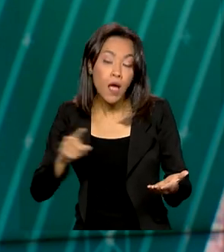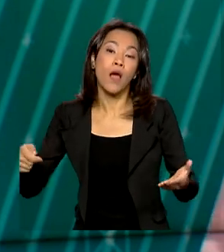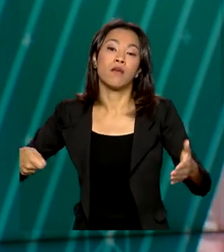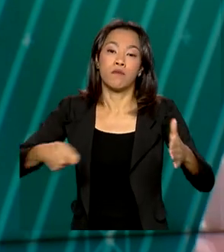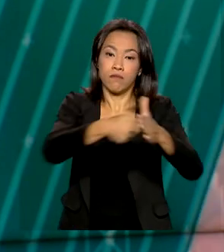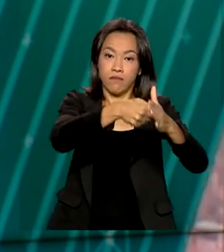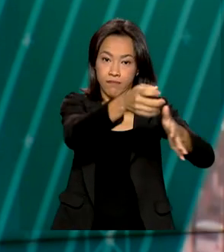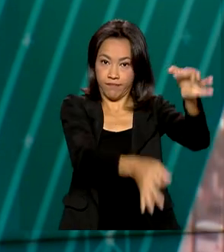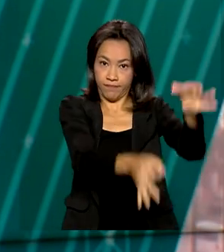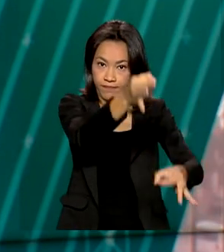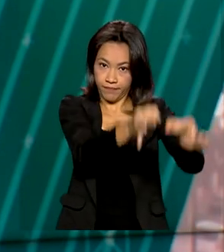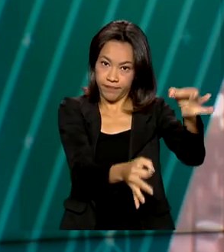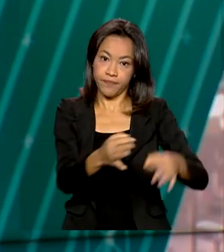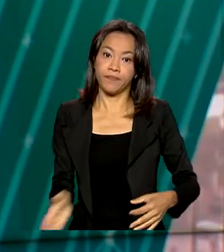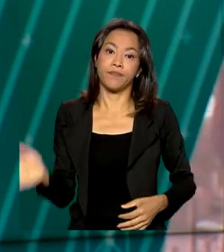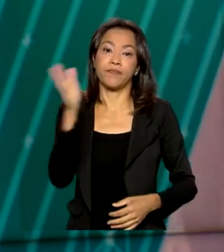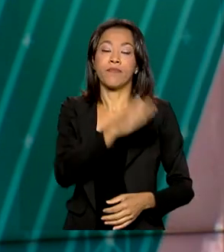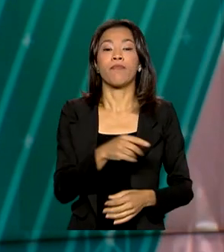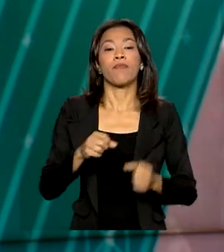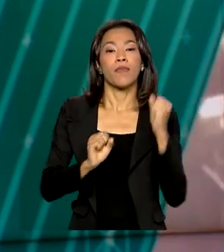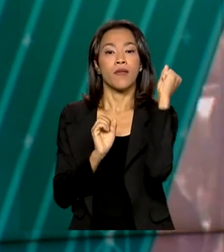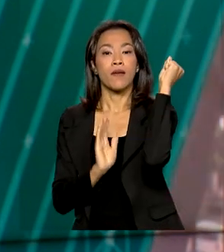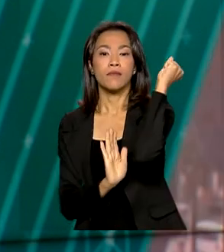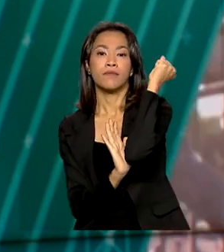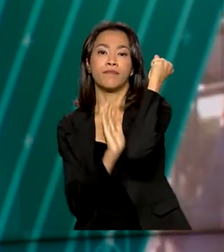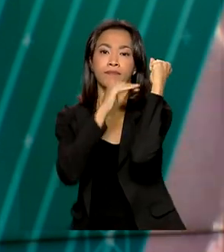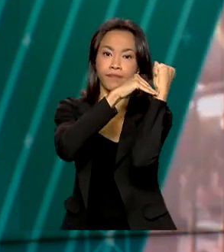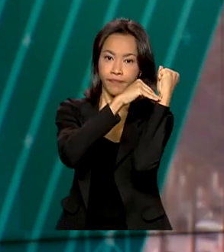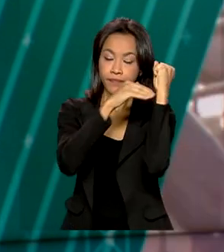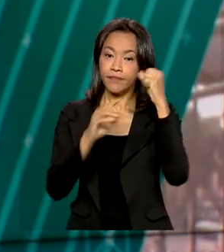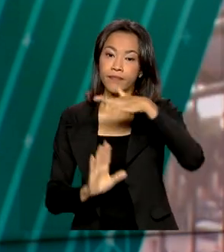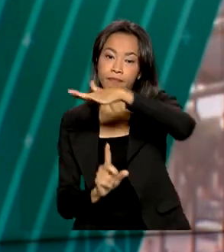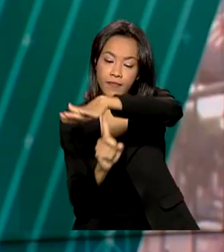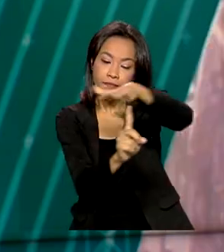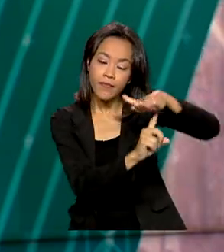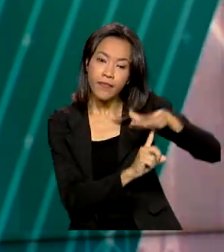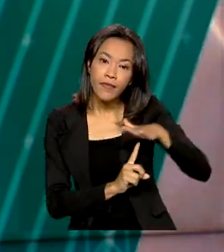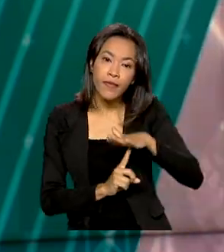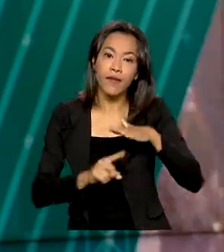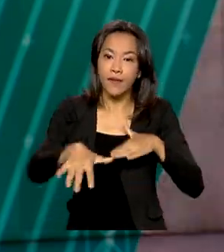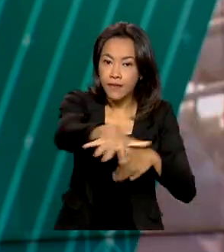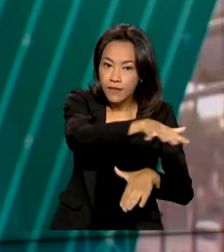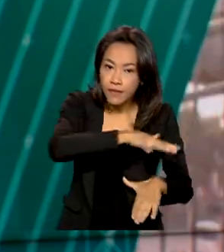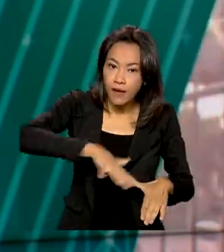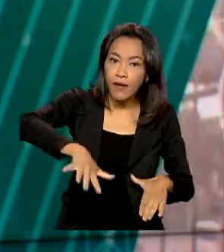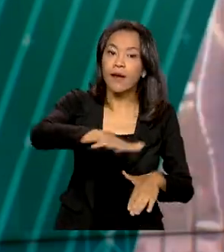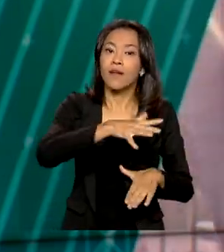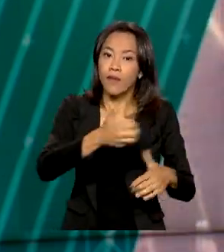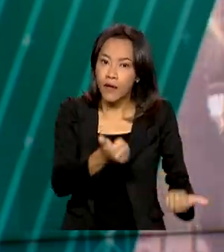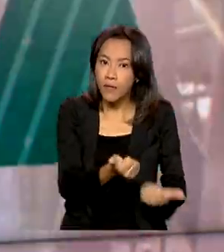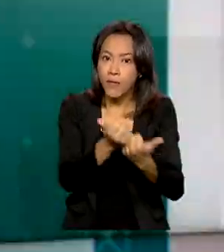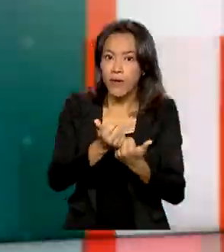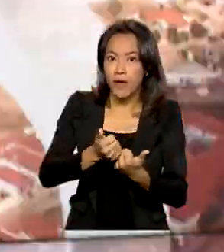O Pavilhão Brasil da Expo Dubai deve trazer investimentos e exportações no setor do agronegócio.